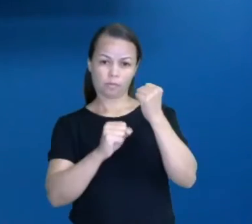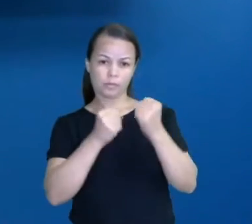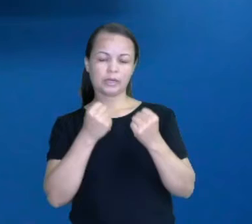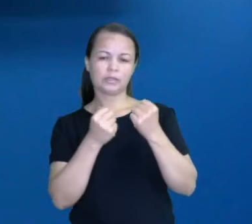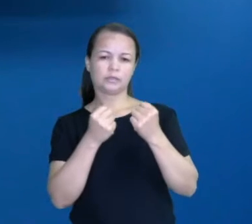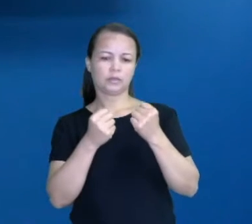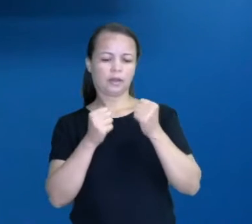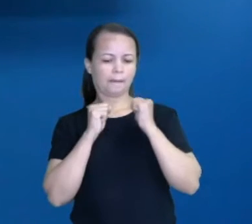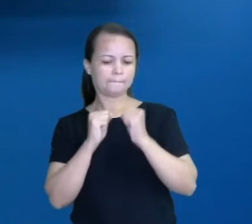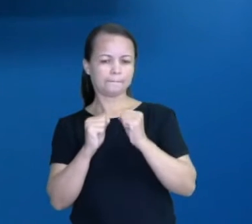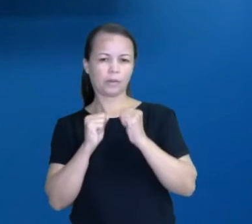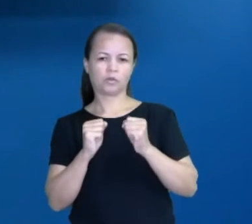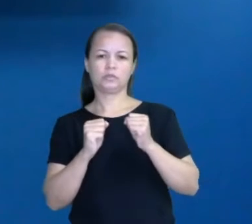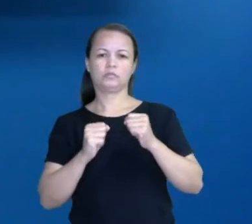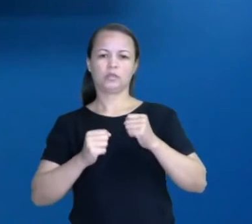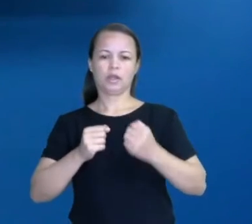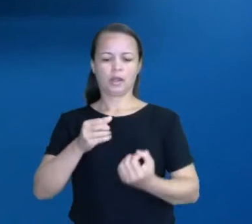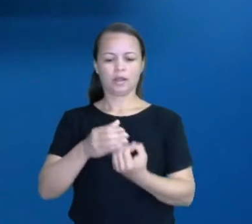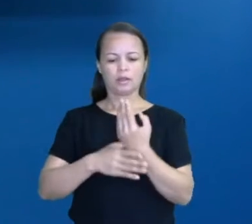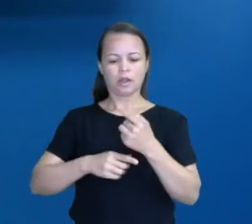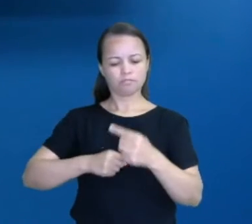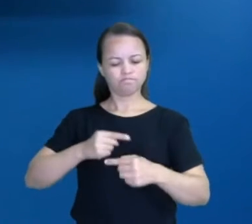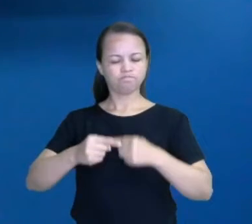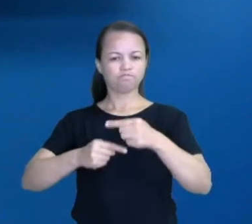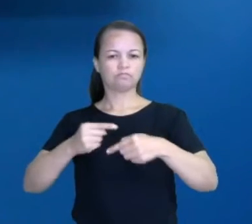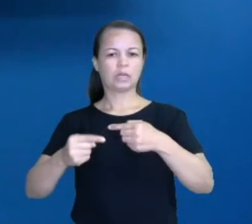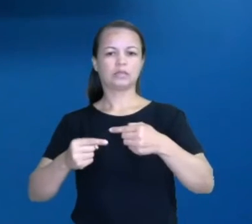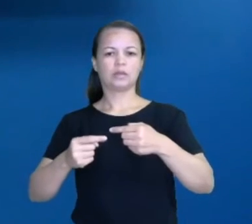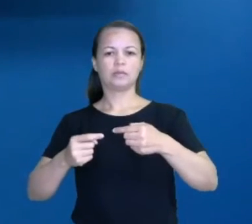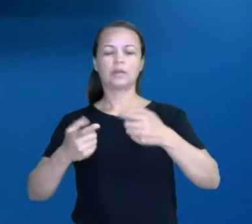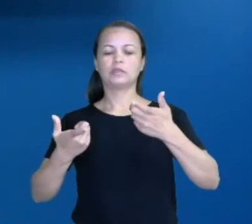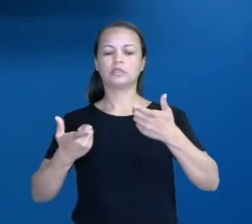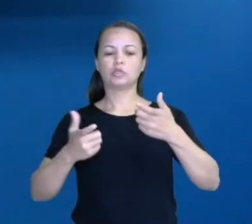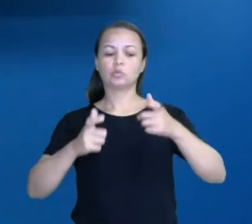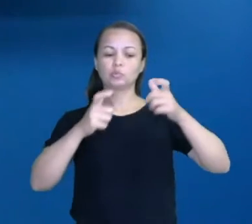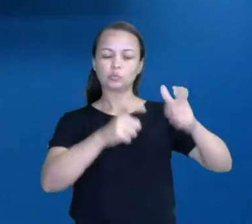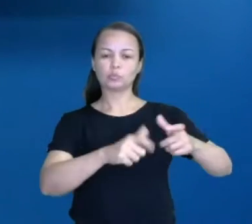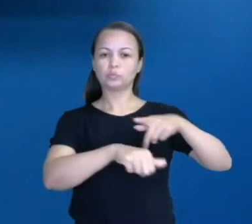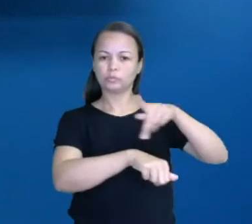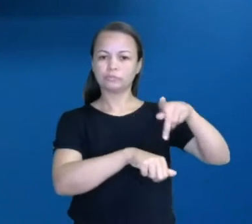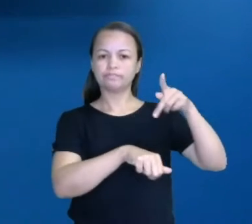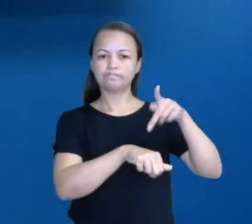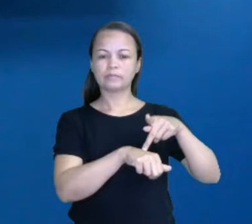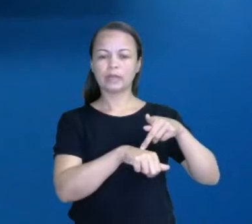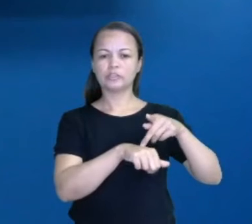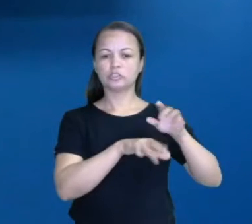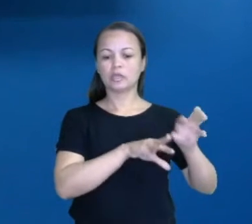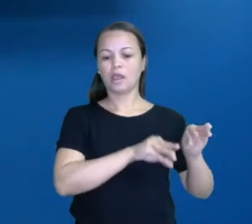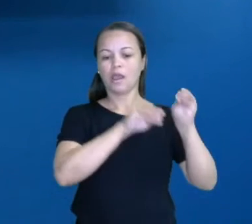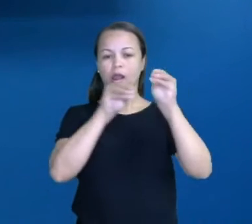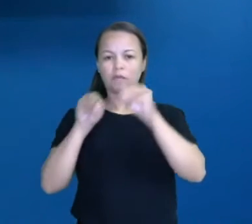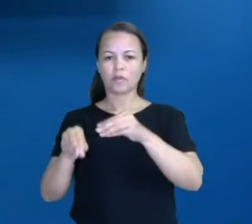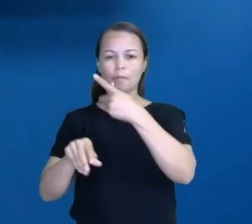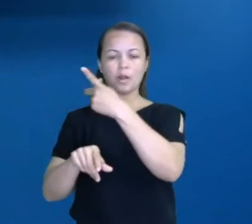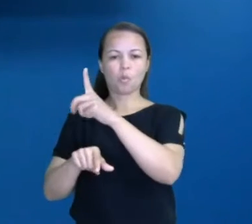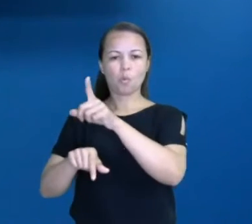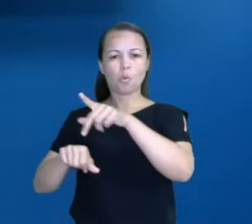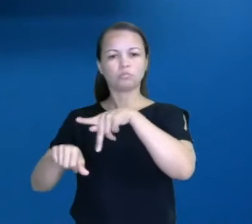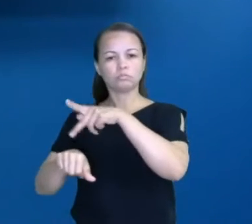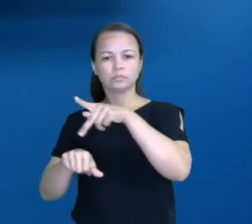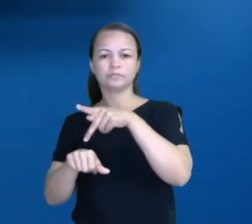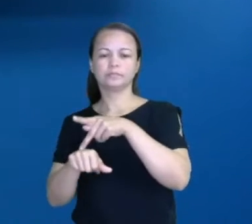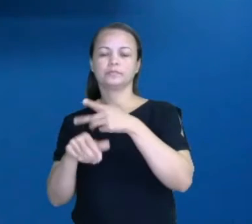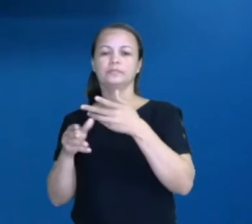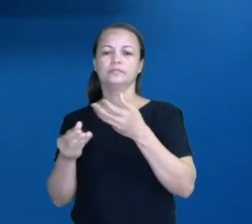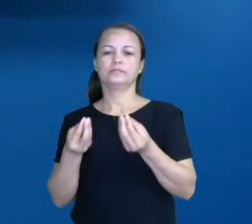ela possa buscar matéria-prima em um determinado país e levar para um outro país